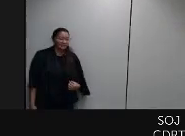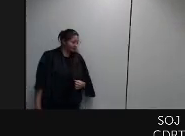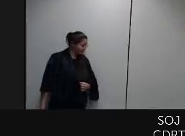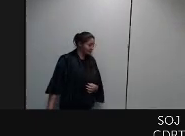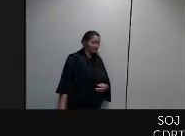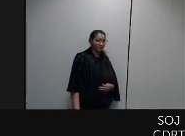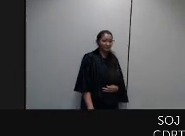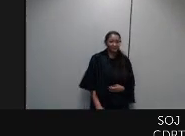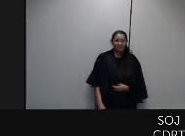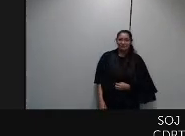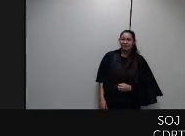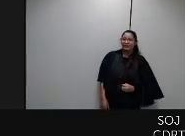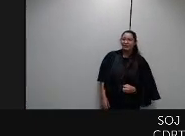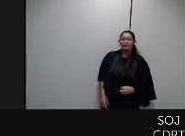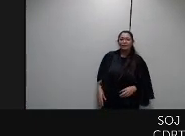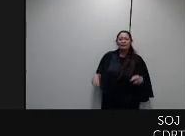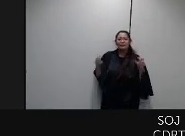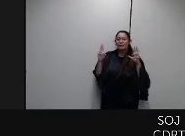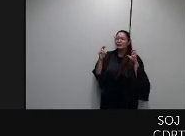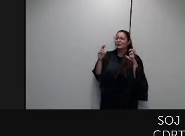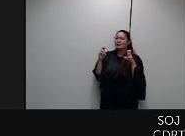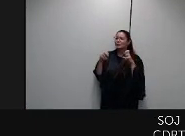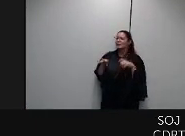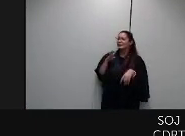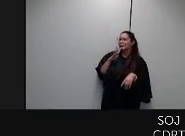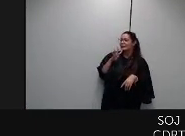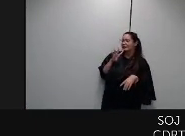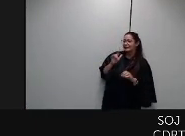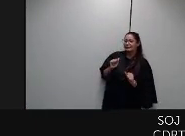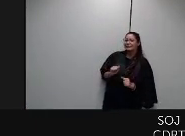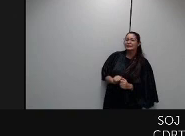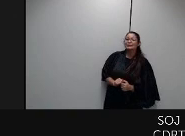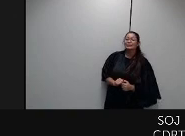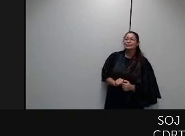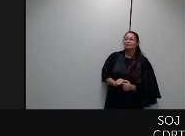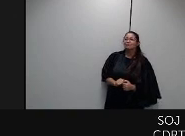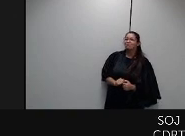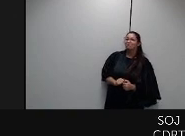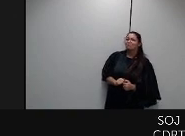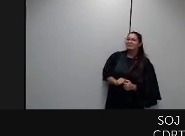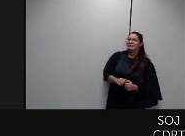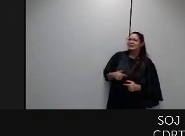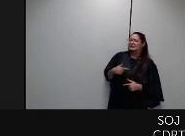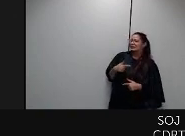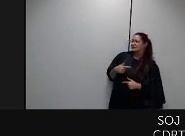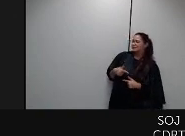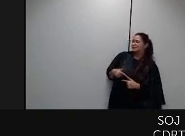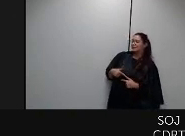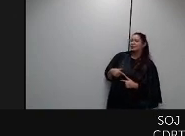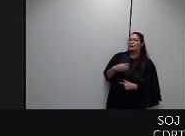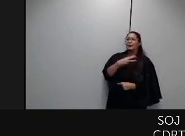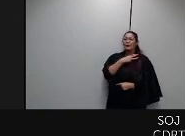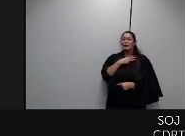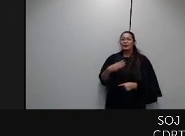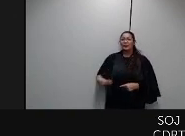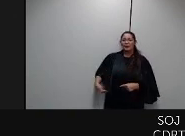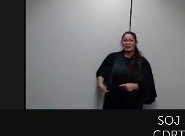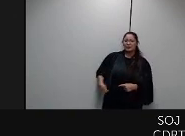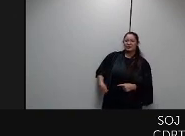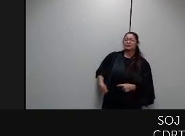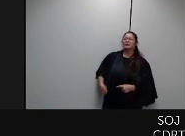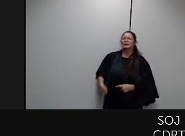bastante conhecido pela grande colegiado é geralmente o ministro Napoleão nesse aspecto tem ficado vencido